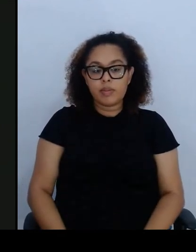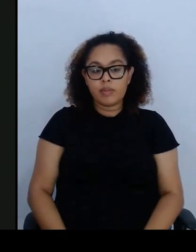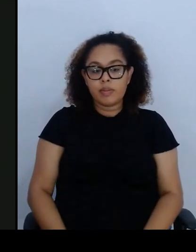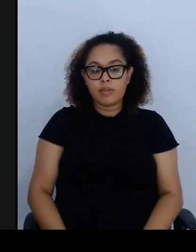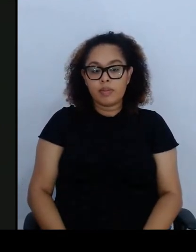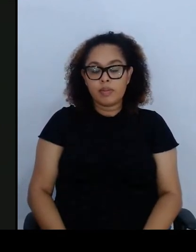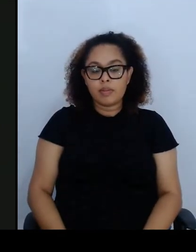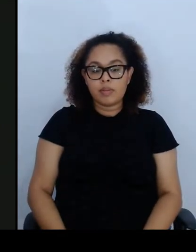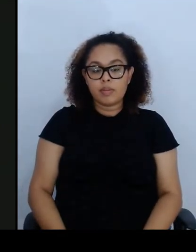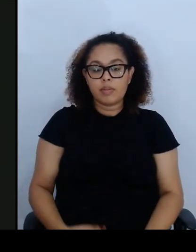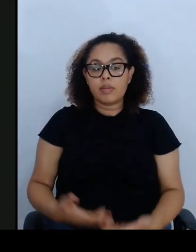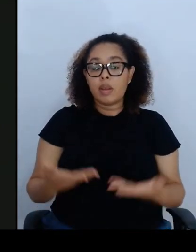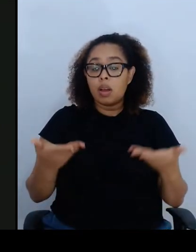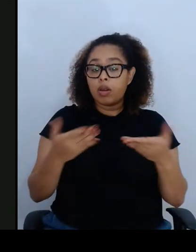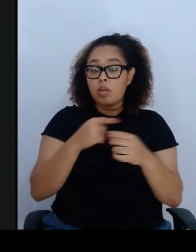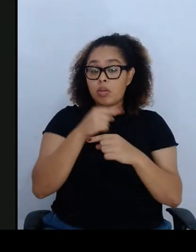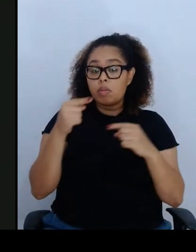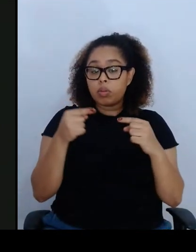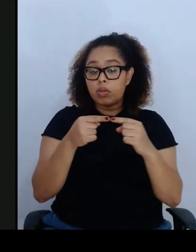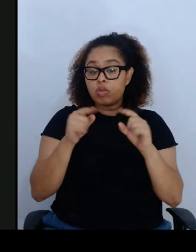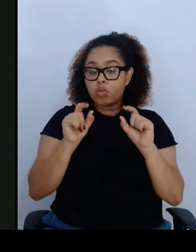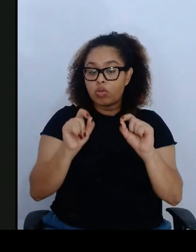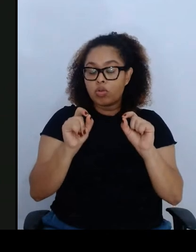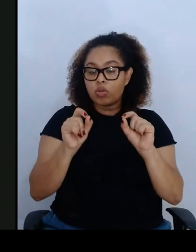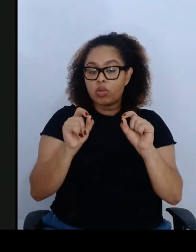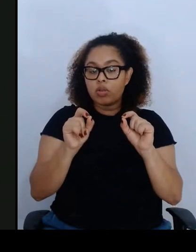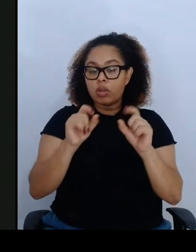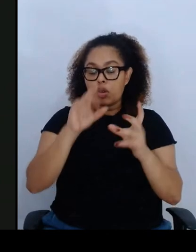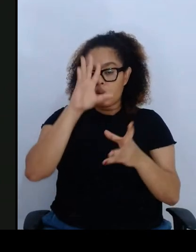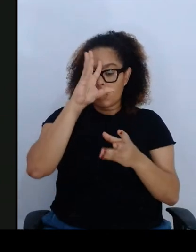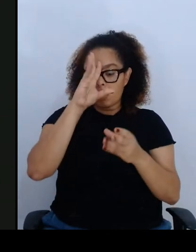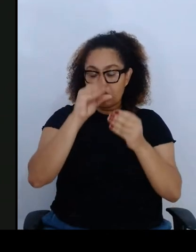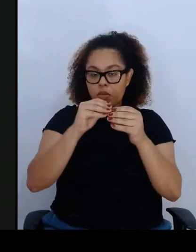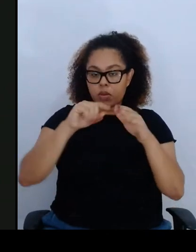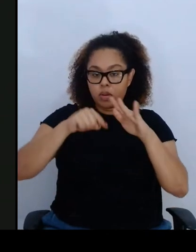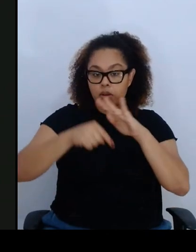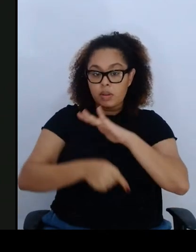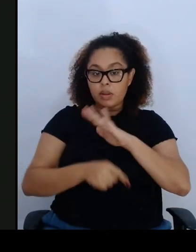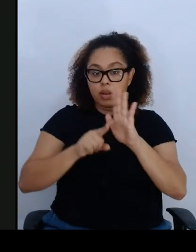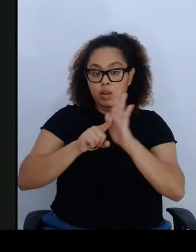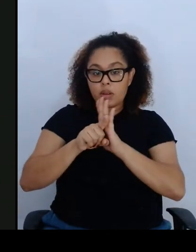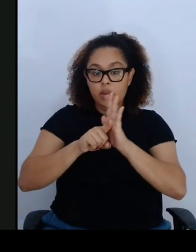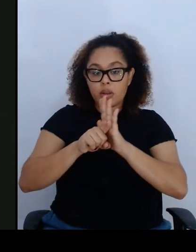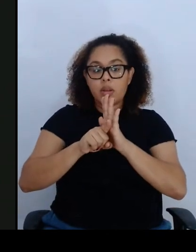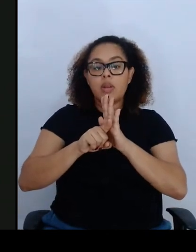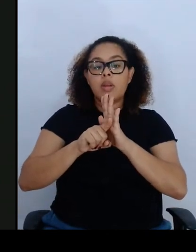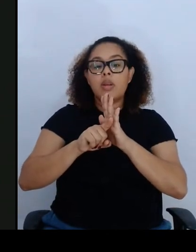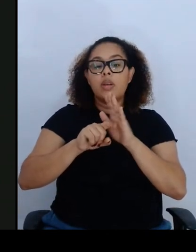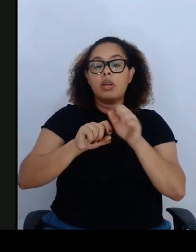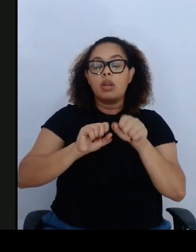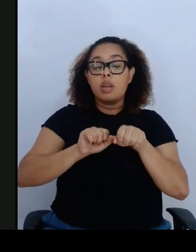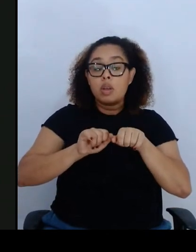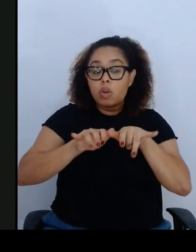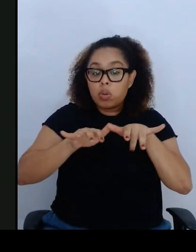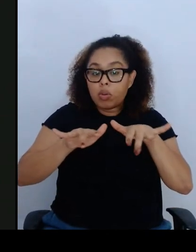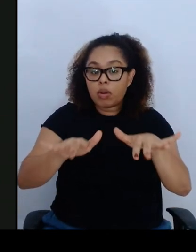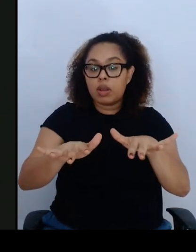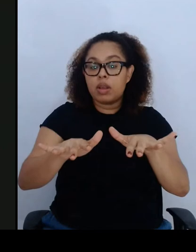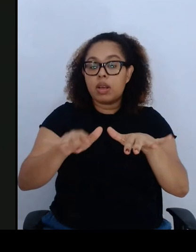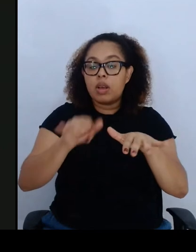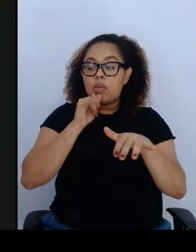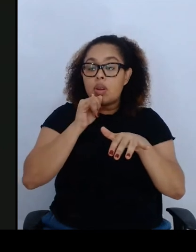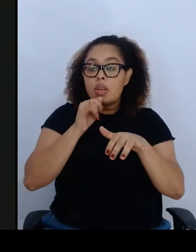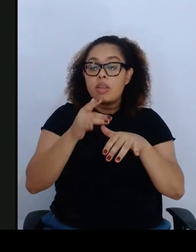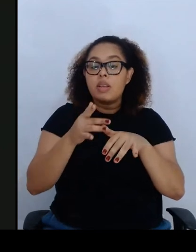meu objetivo aqui é expandir a pesquisa recente Clear em bacon sobre a qual